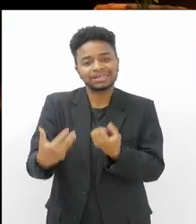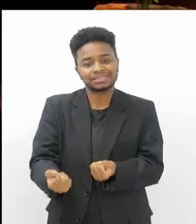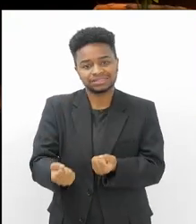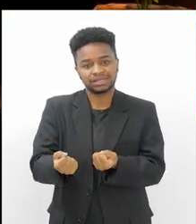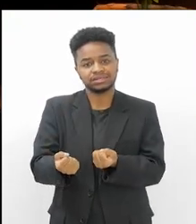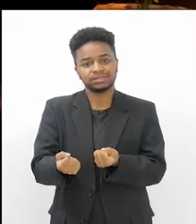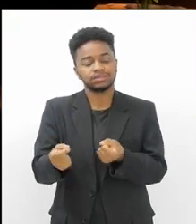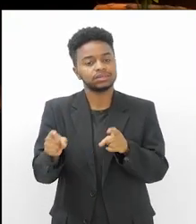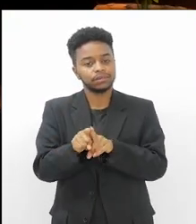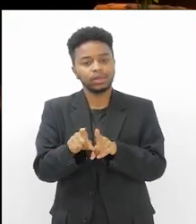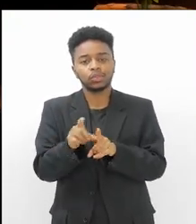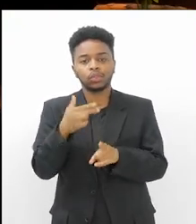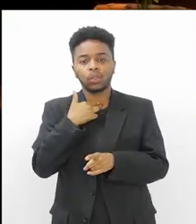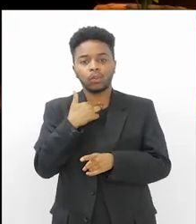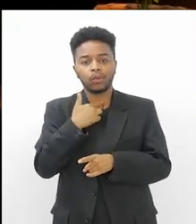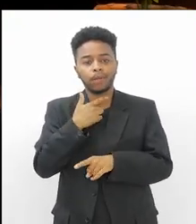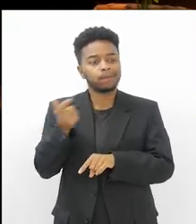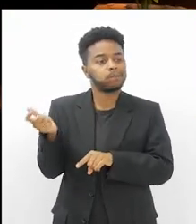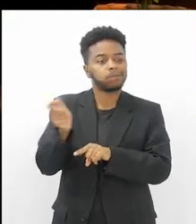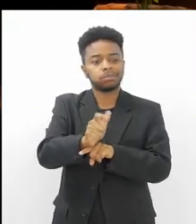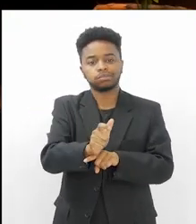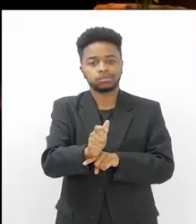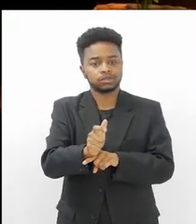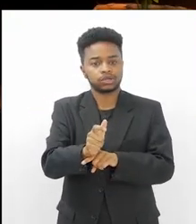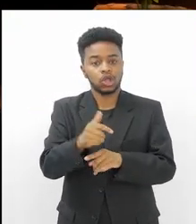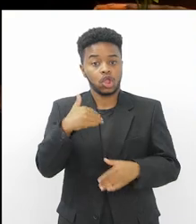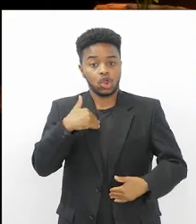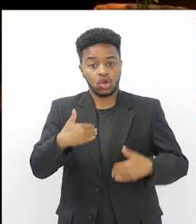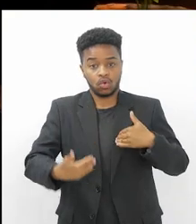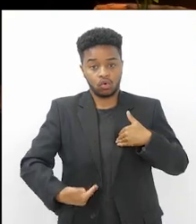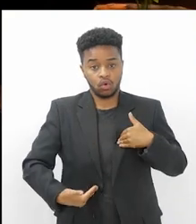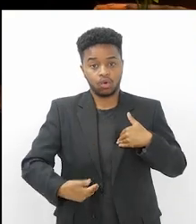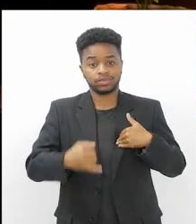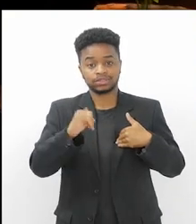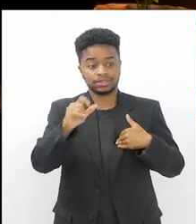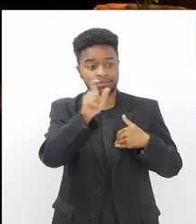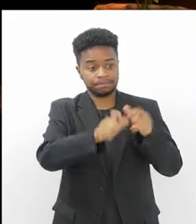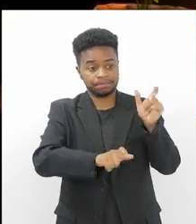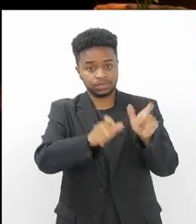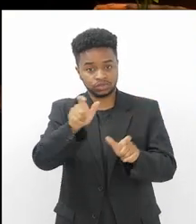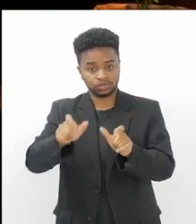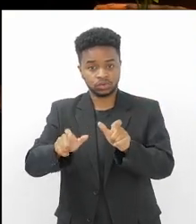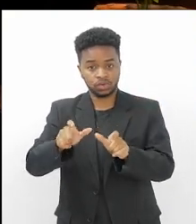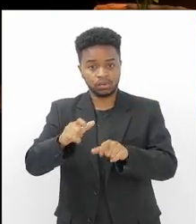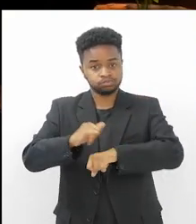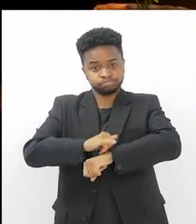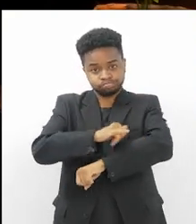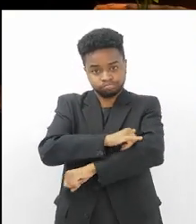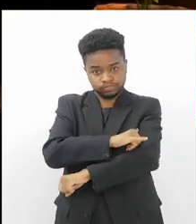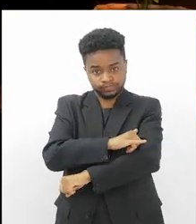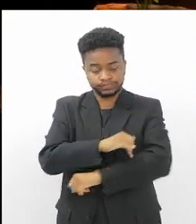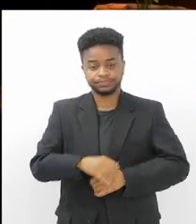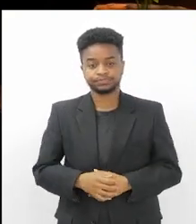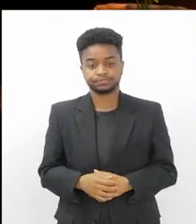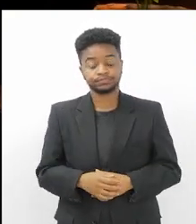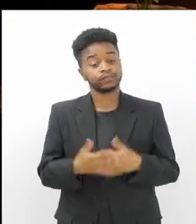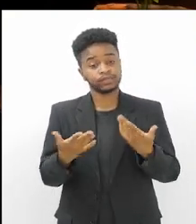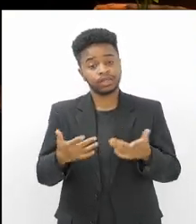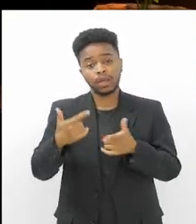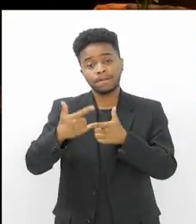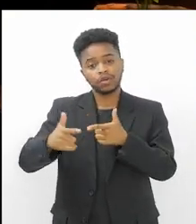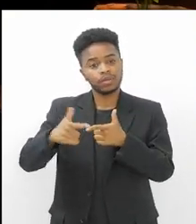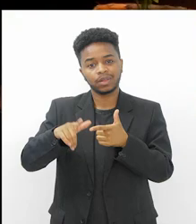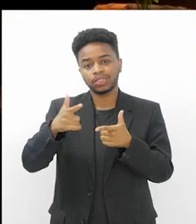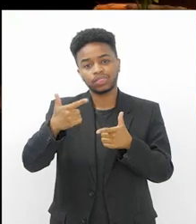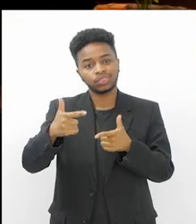gente aceite e não possa criticar o corpo de uma pessoa porque essa pessoa está acima do